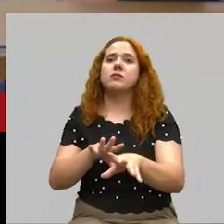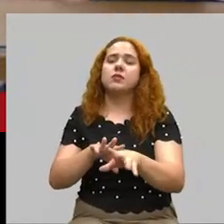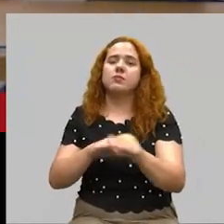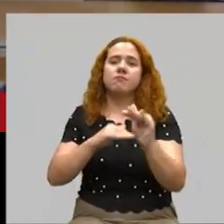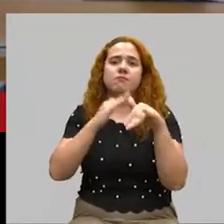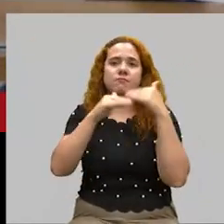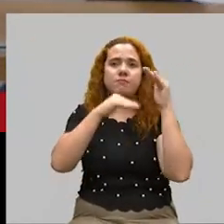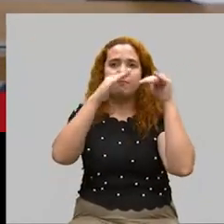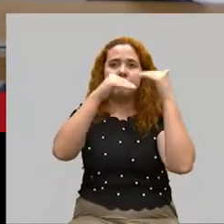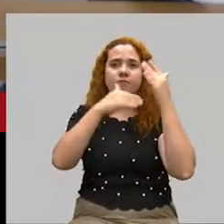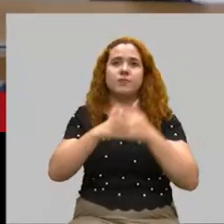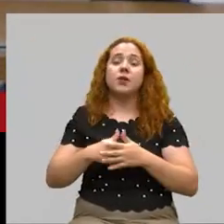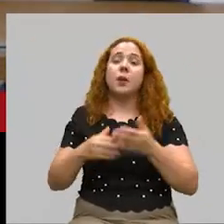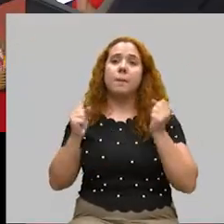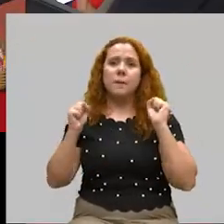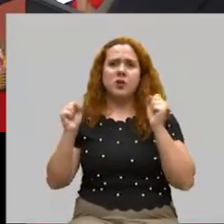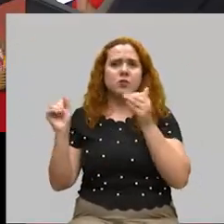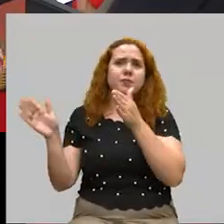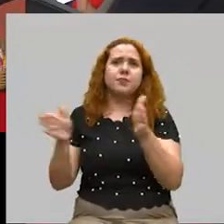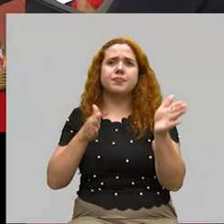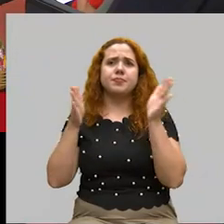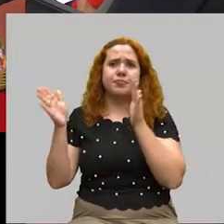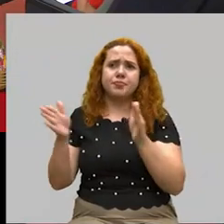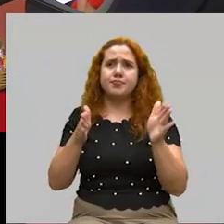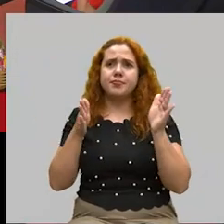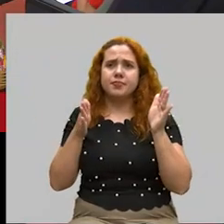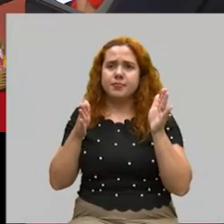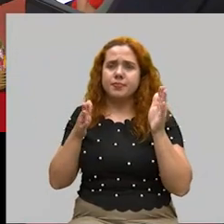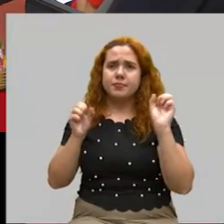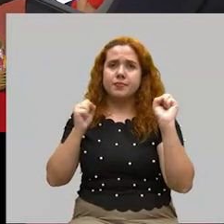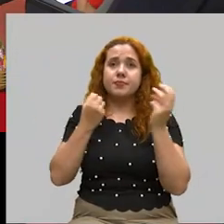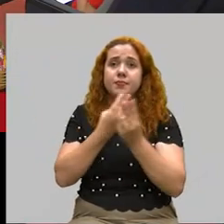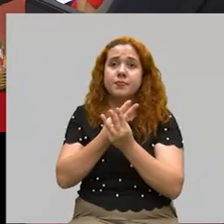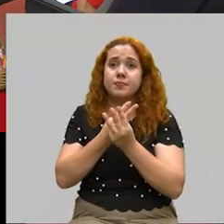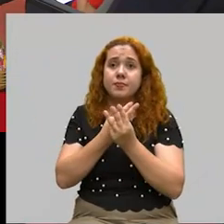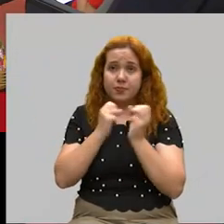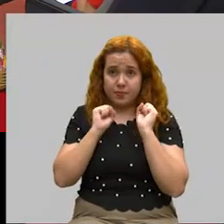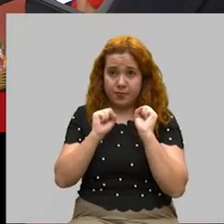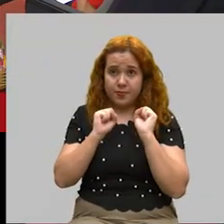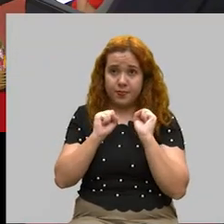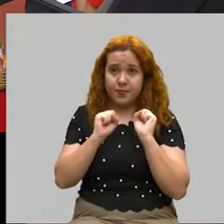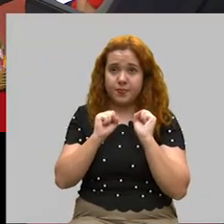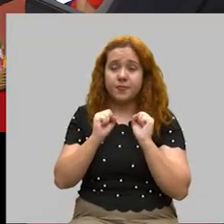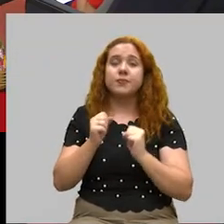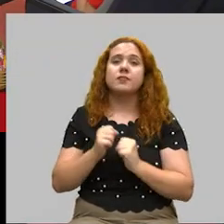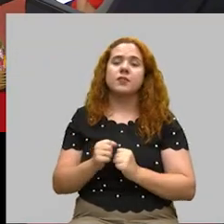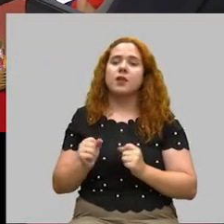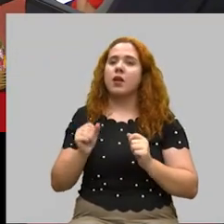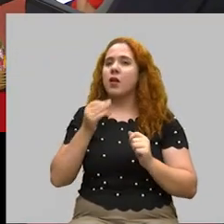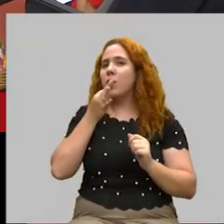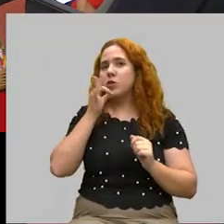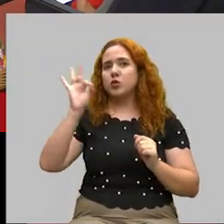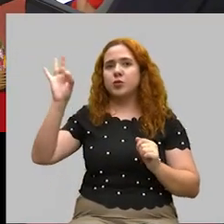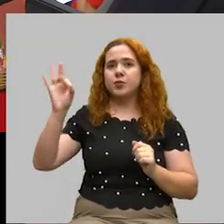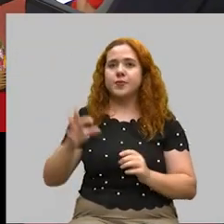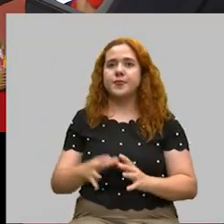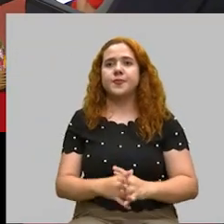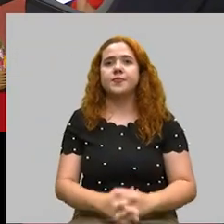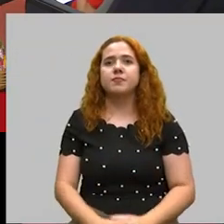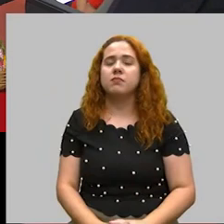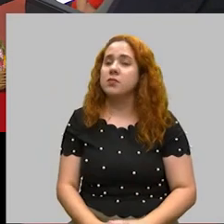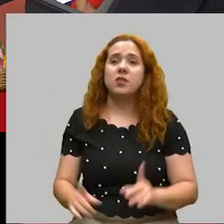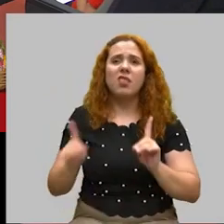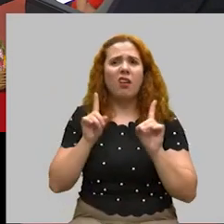puderem colocar apresentação para mim isso tá ótimo mas já e não não